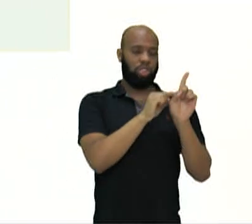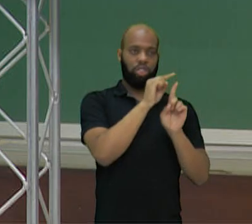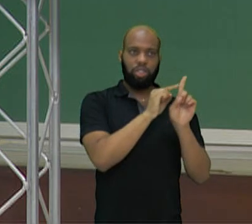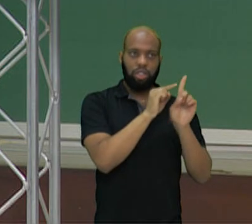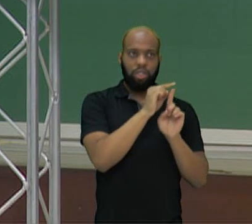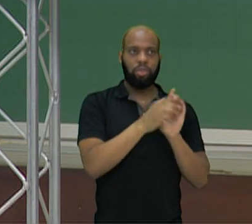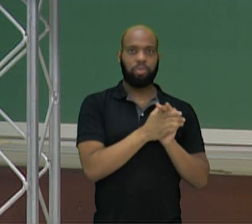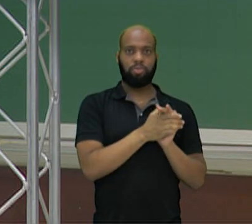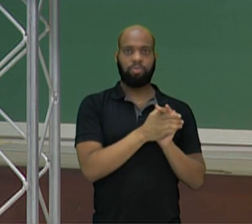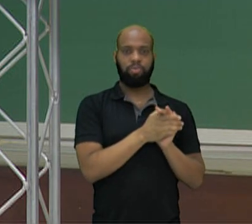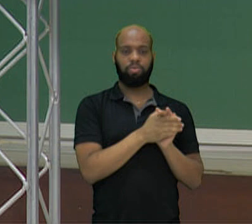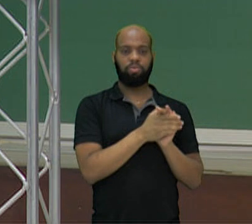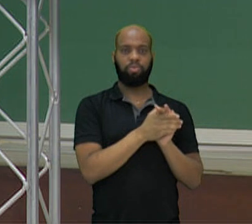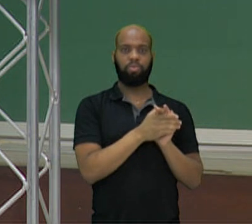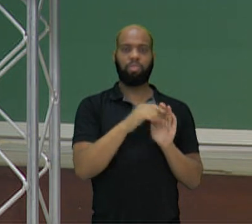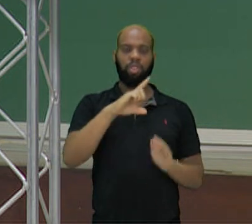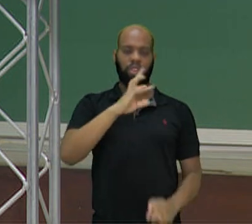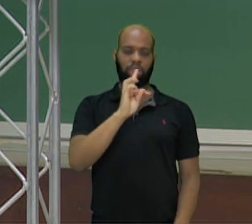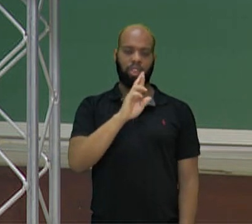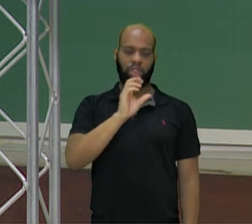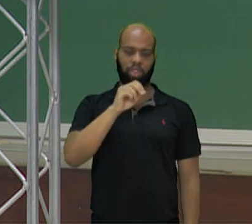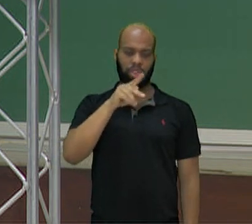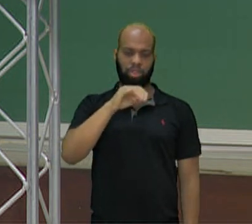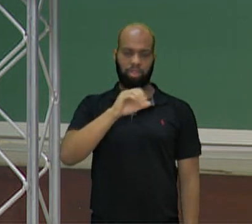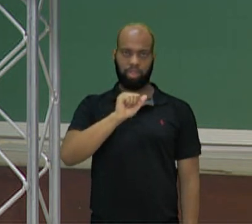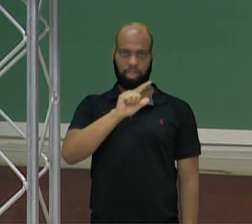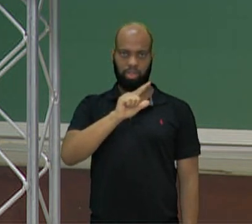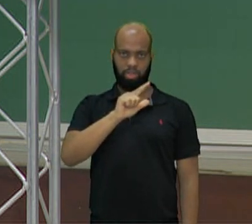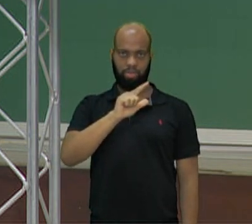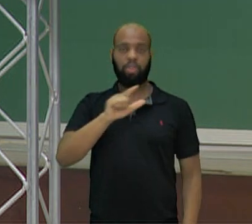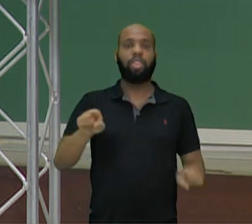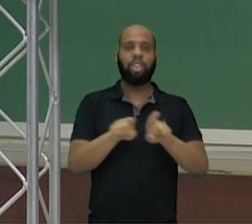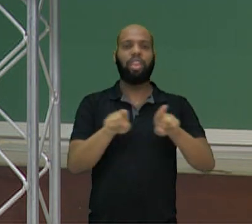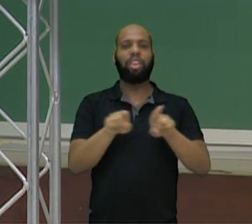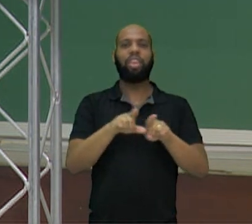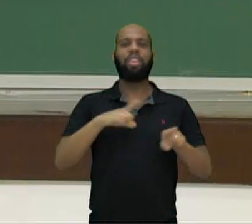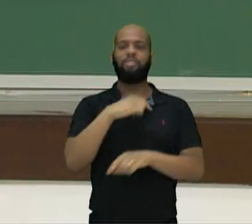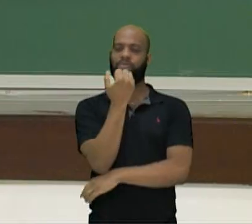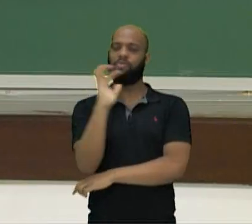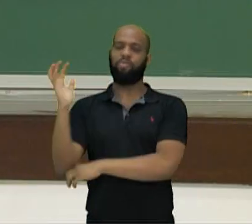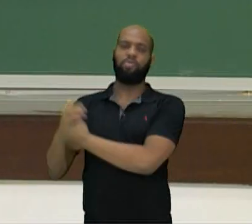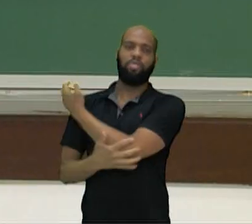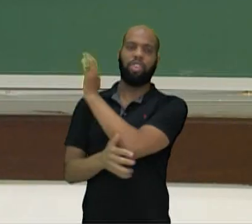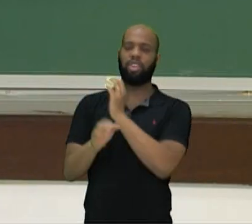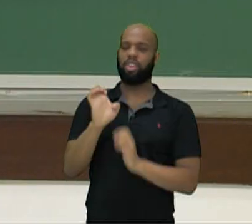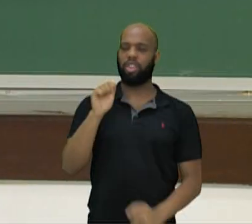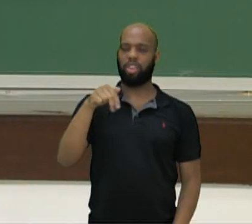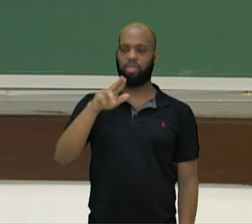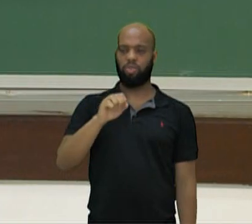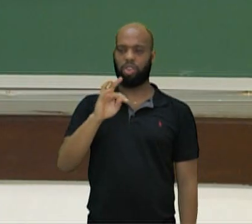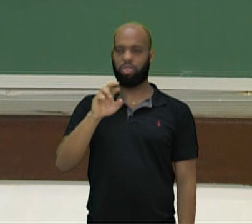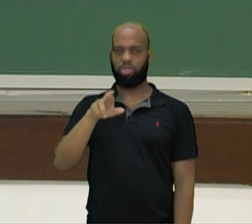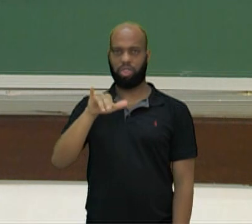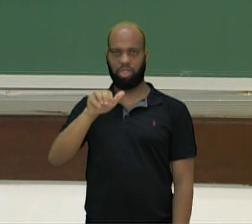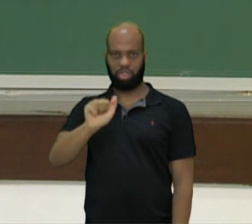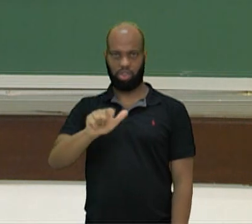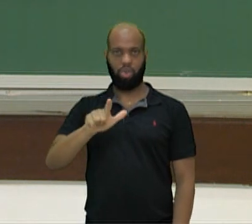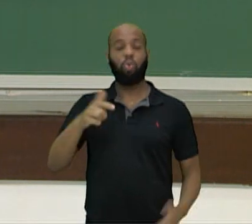né, tropical equatorial, e aqui as florestas equatoriais e tropicais. Então foi isso que nós vimos naquela aula. E